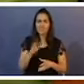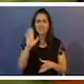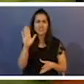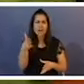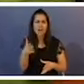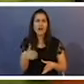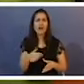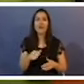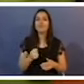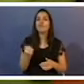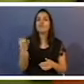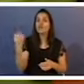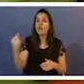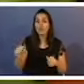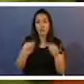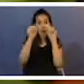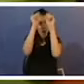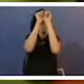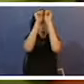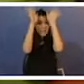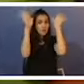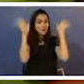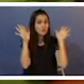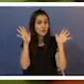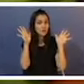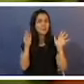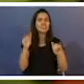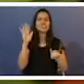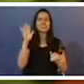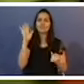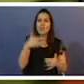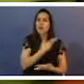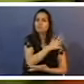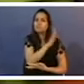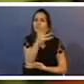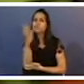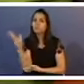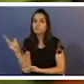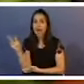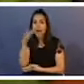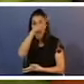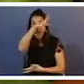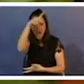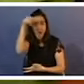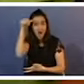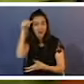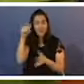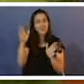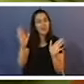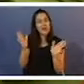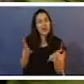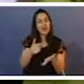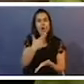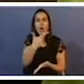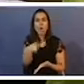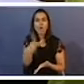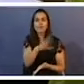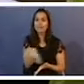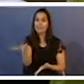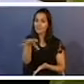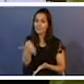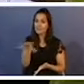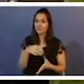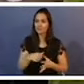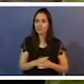já viajamos para floresta amazônica viajamos para Mata Atlântica e agora vamos conhecer uma outra região